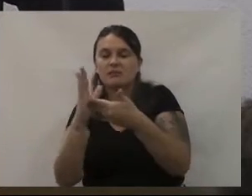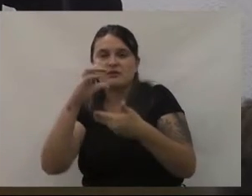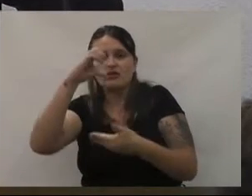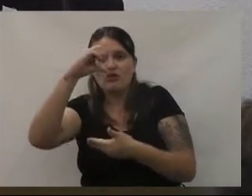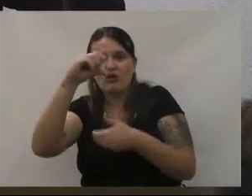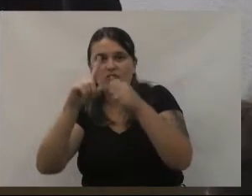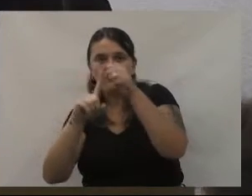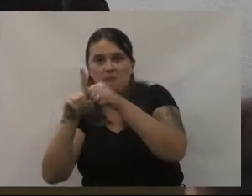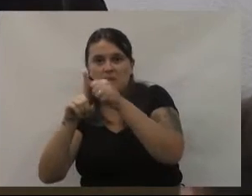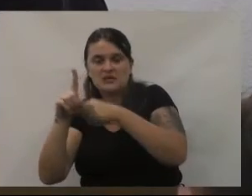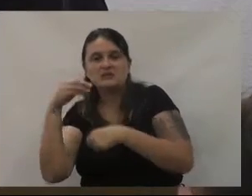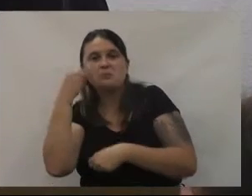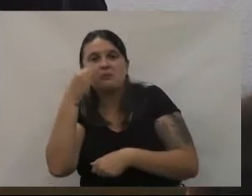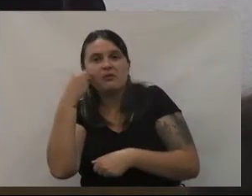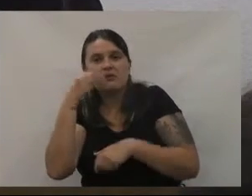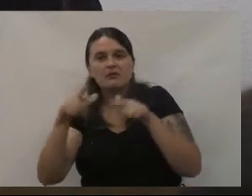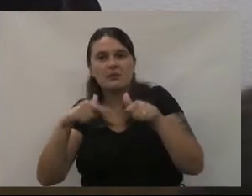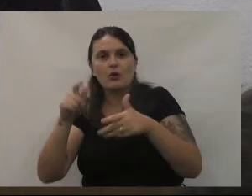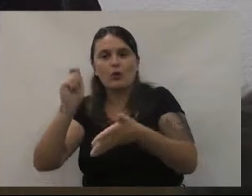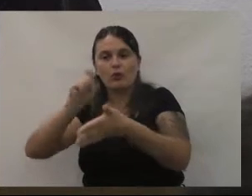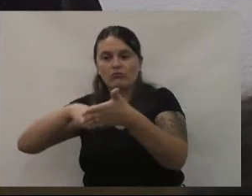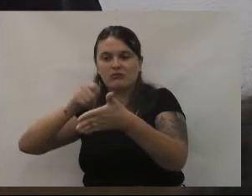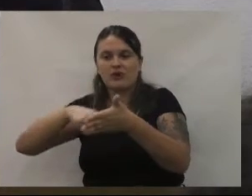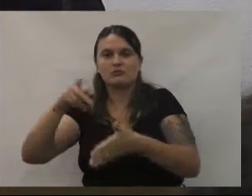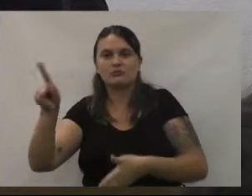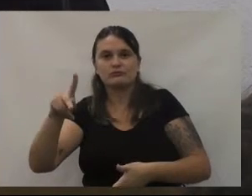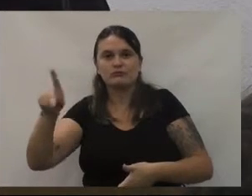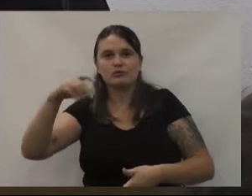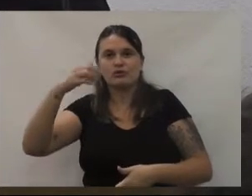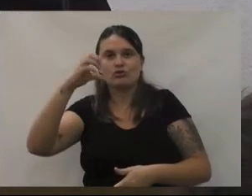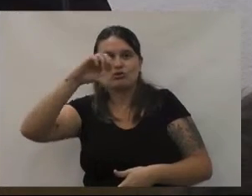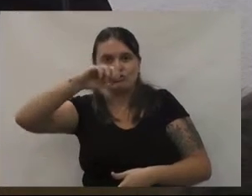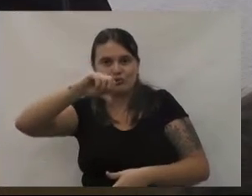então contrataria os professores por 9 meses,